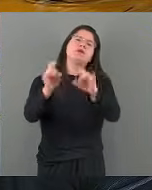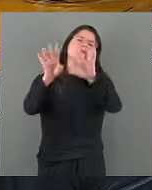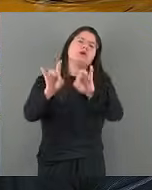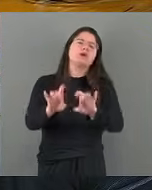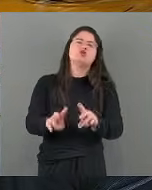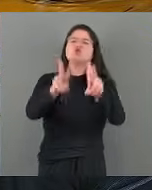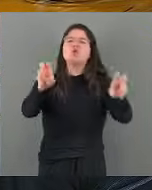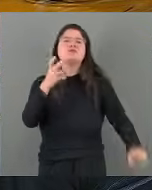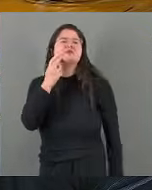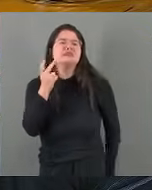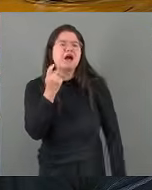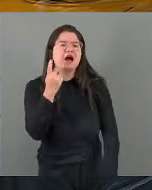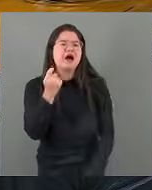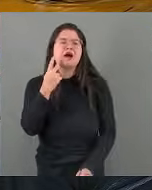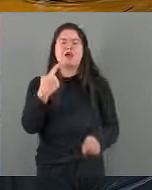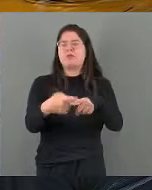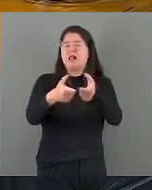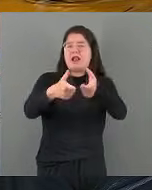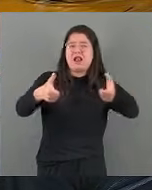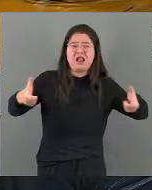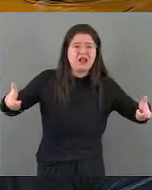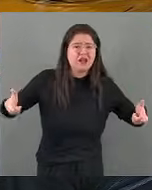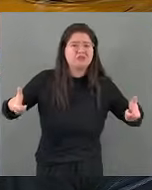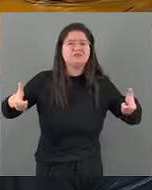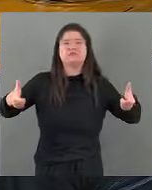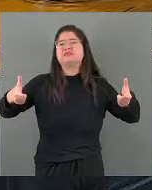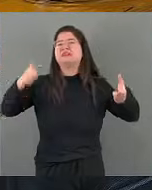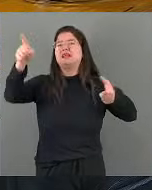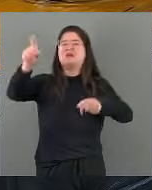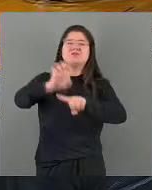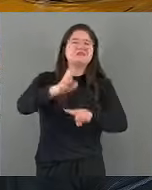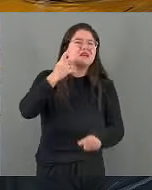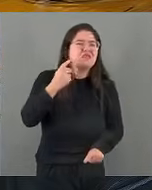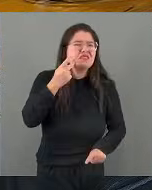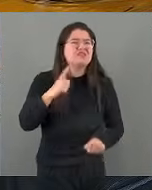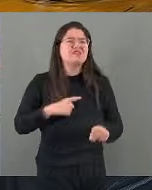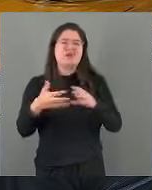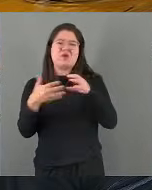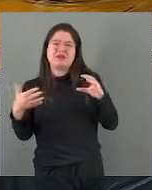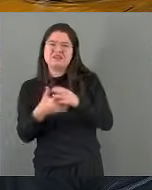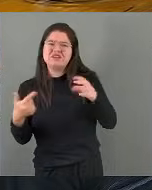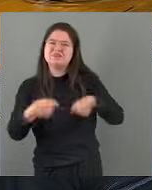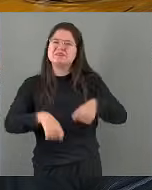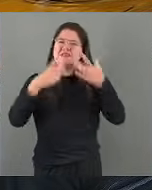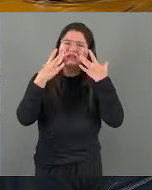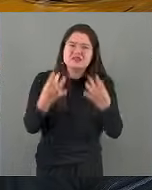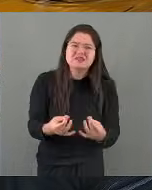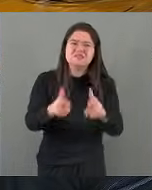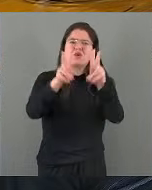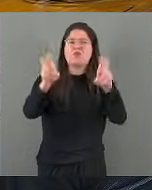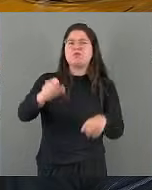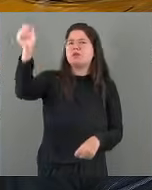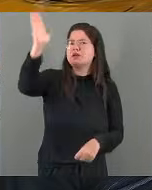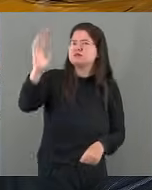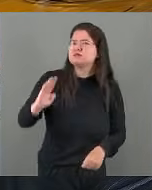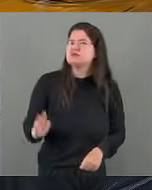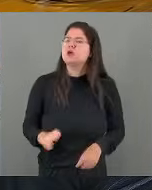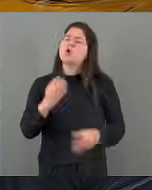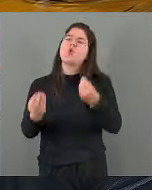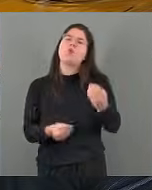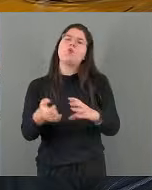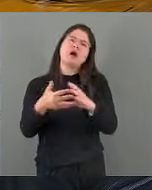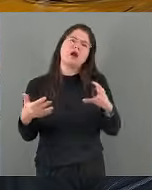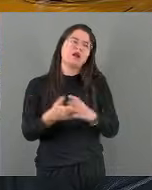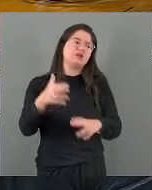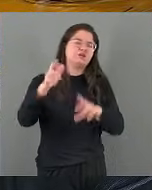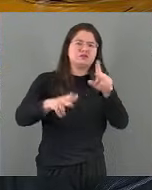o Ceará, essa expansão demasiada no estado do Ceará, tem algum fator fora da curva em relação ao Brasil? Como esses elementos